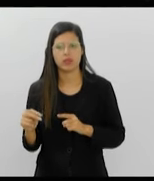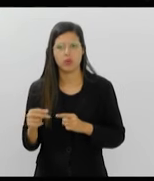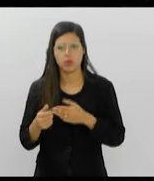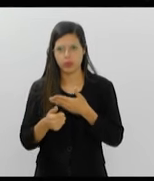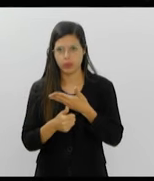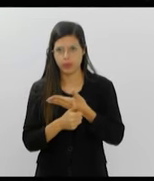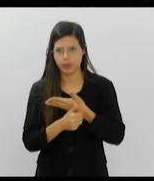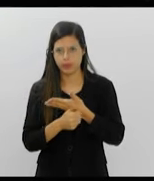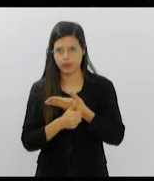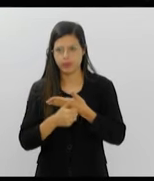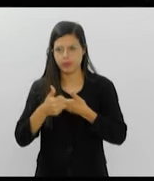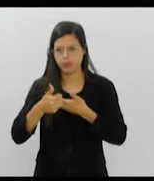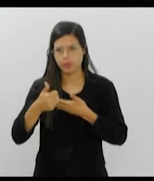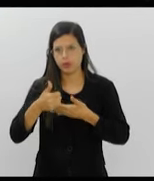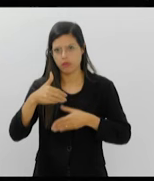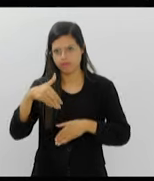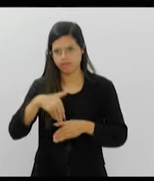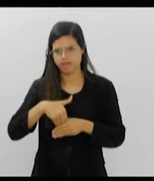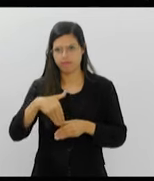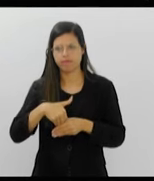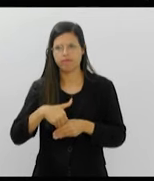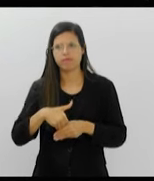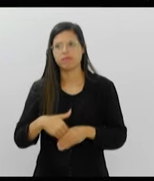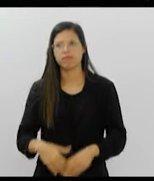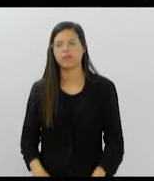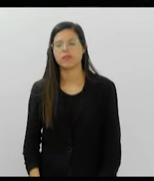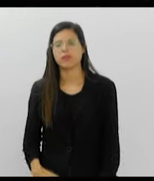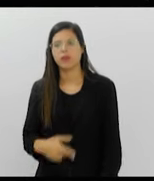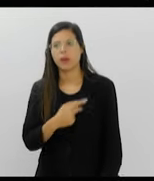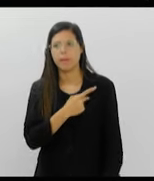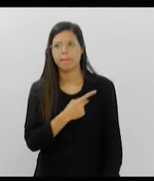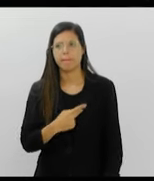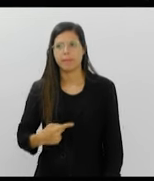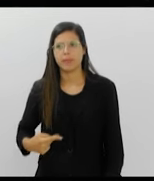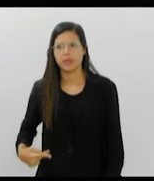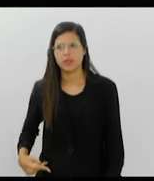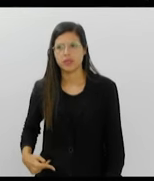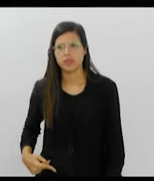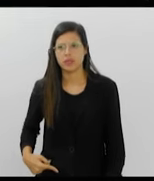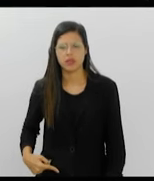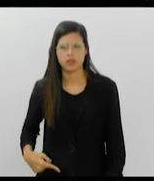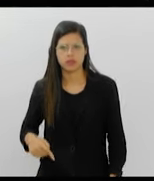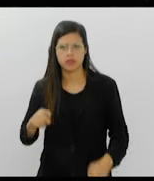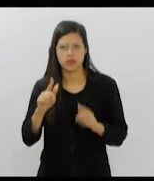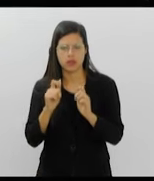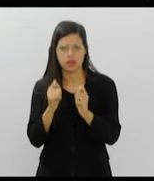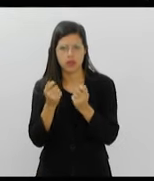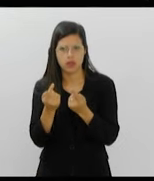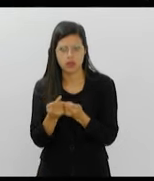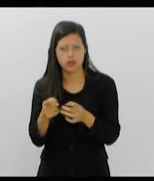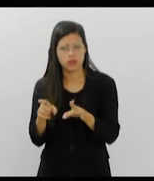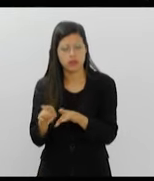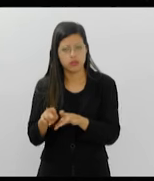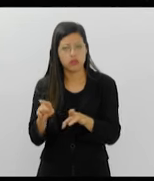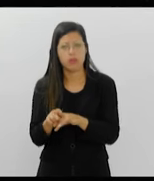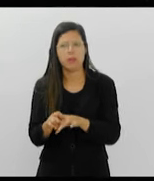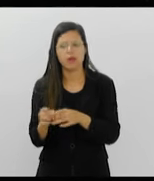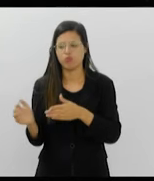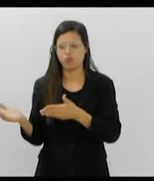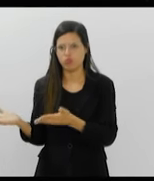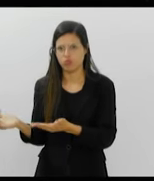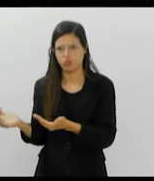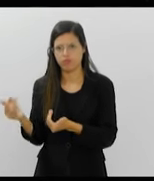turno. A presidência da Casa tem um jovem presidente, na mesma faixa dos 40